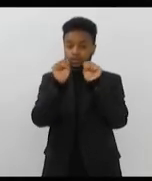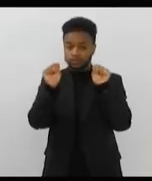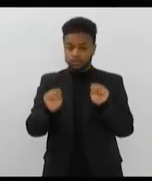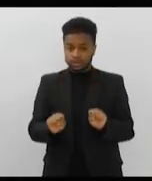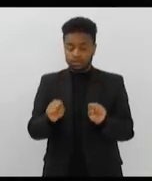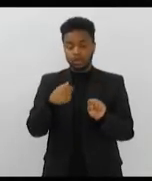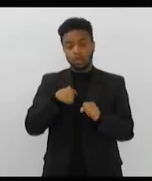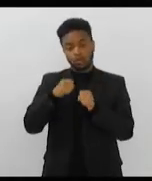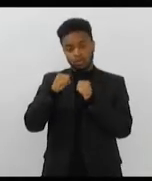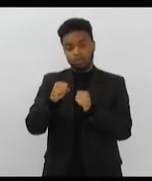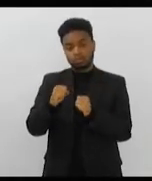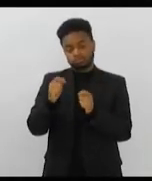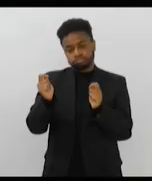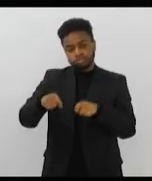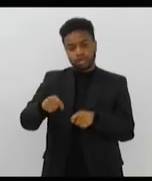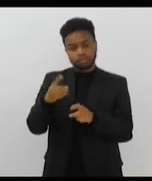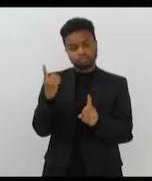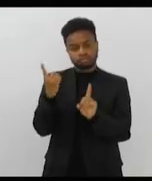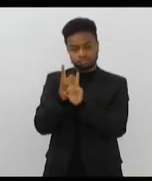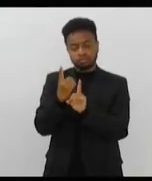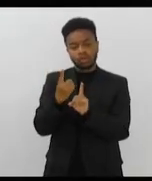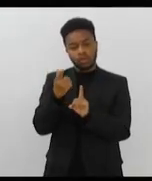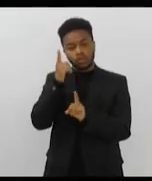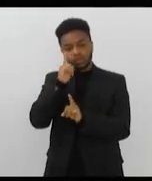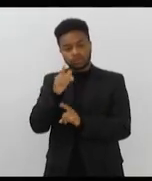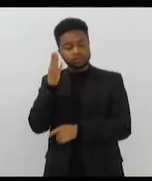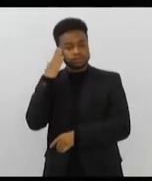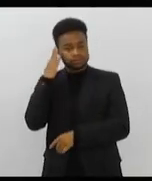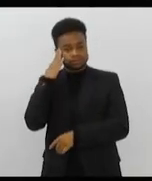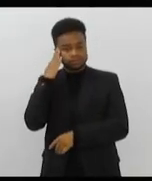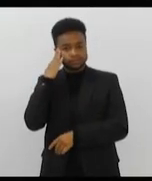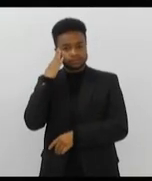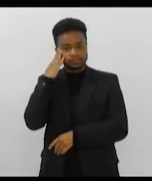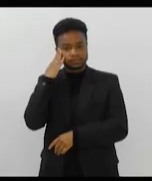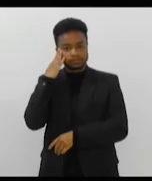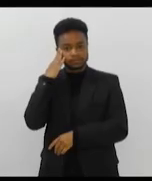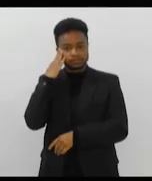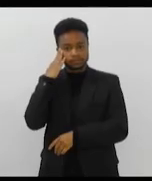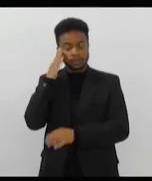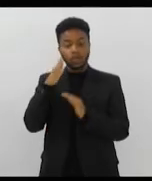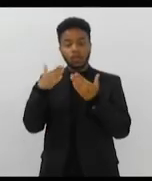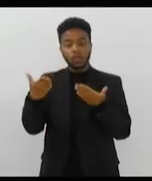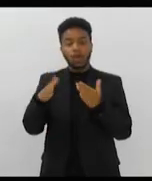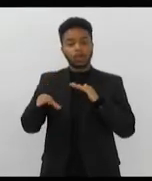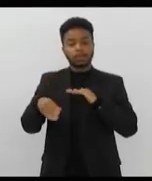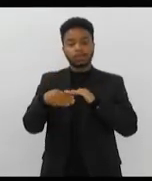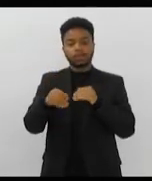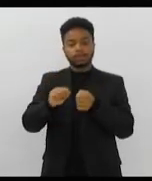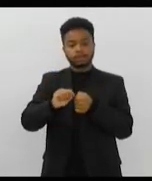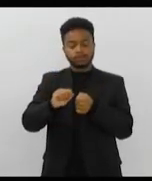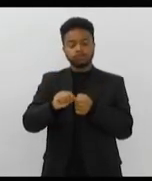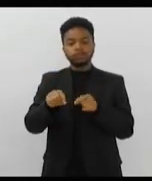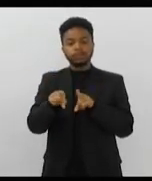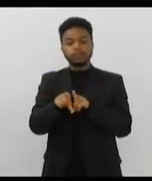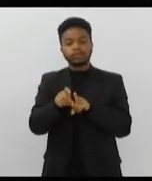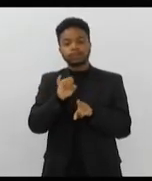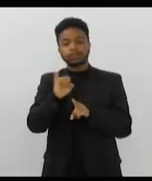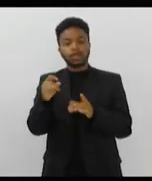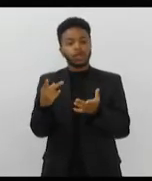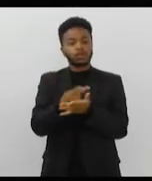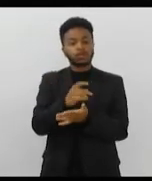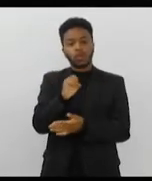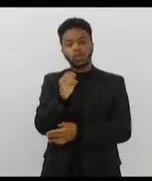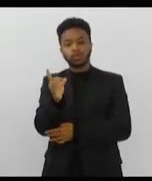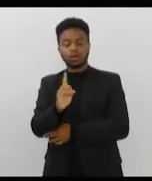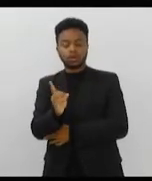eu posso saber, deputado Valdaciasa, que emendas o senhor fez, se foram realizadas ou não